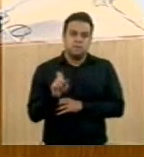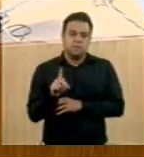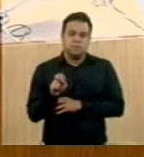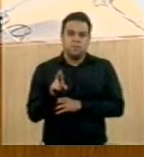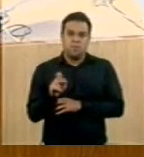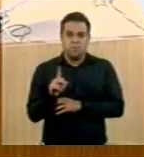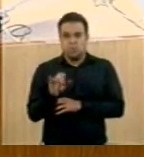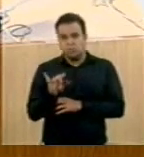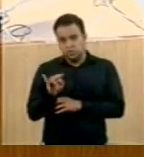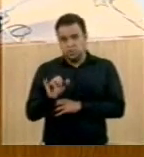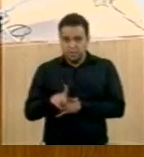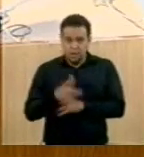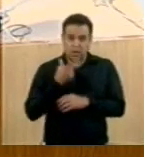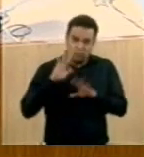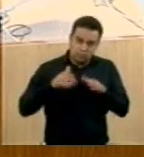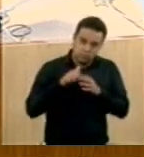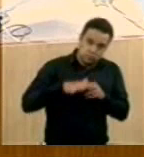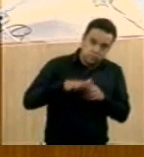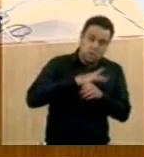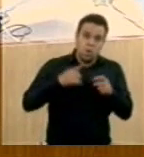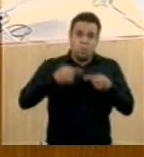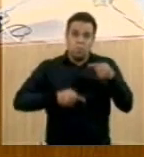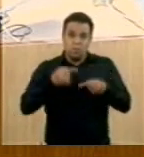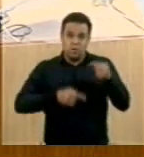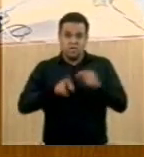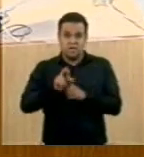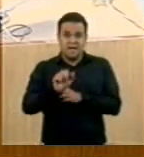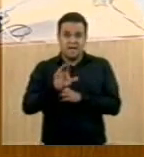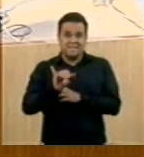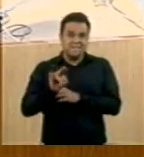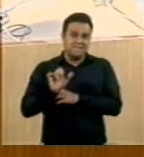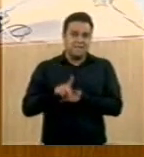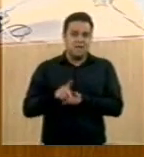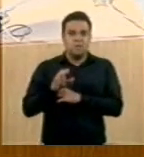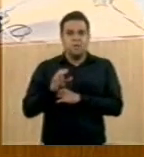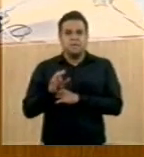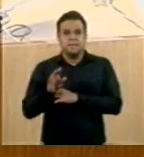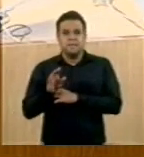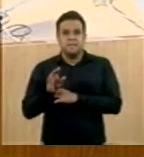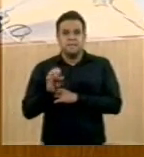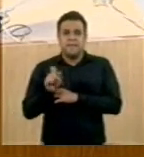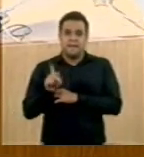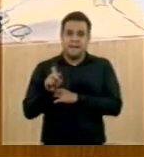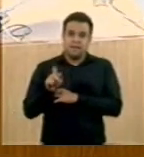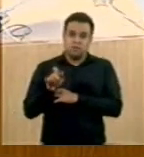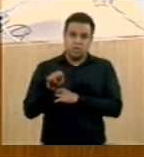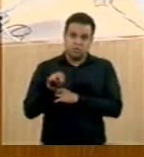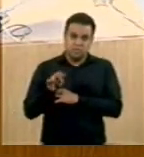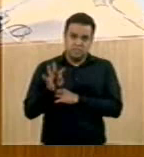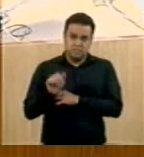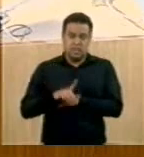em relação às políticas raciais segregacionistas. Este ponto está muito